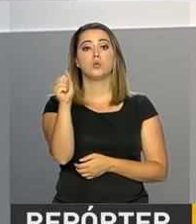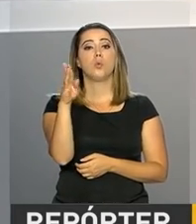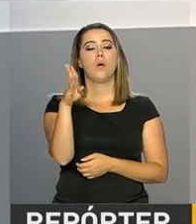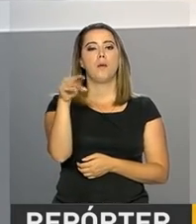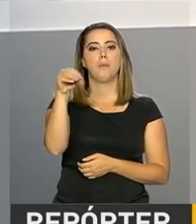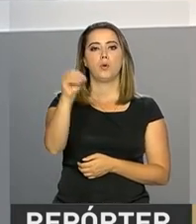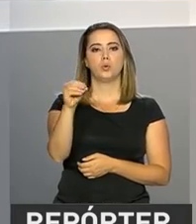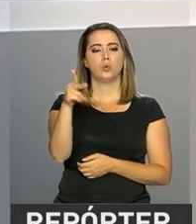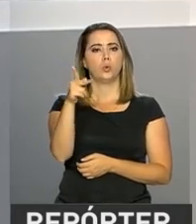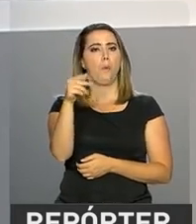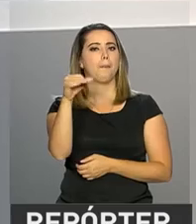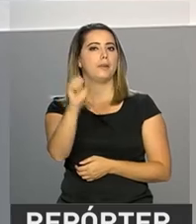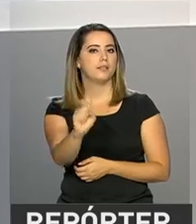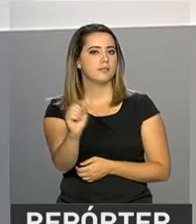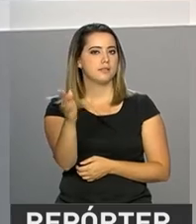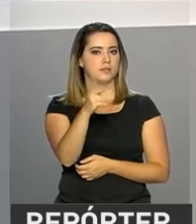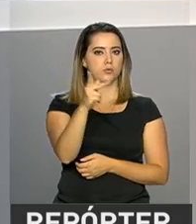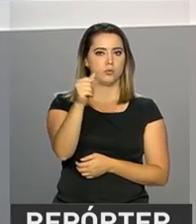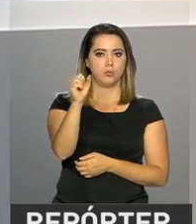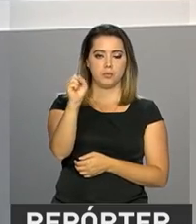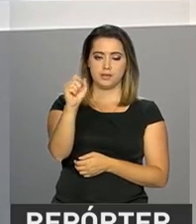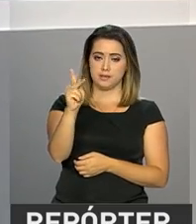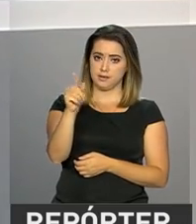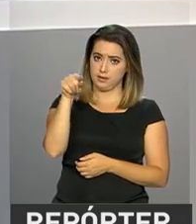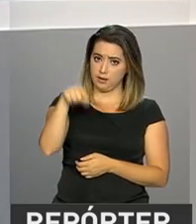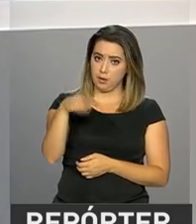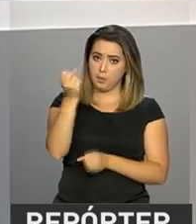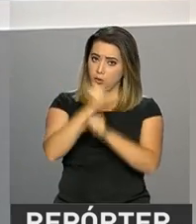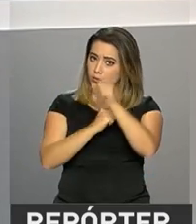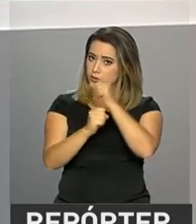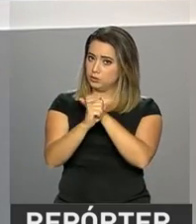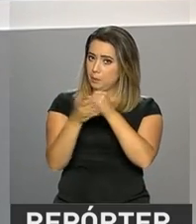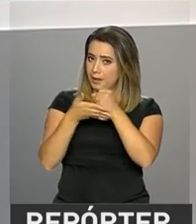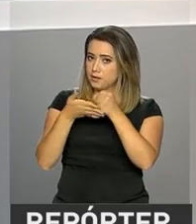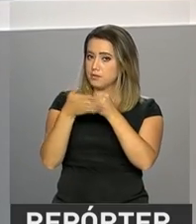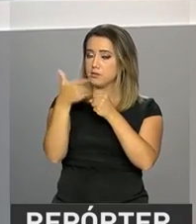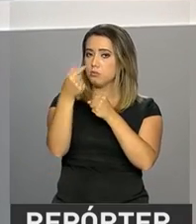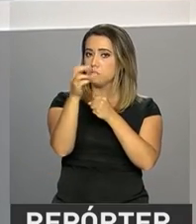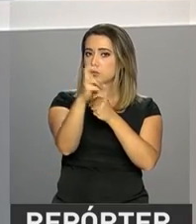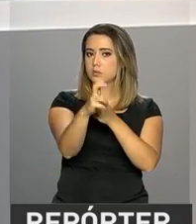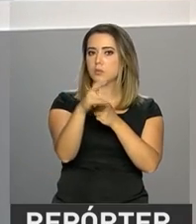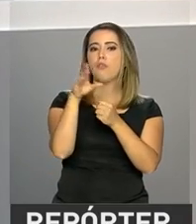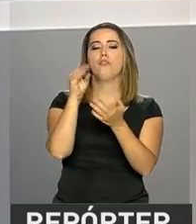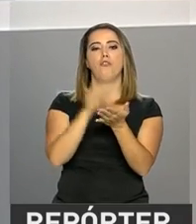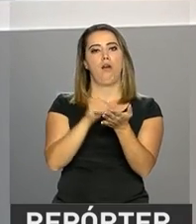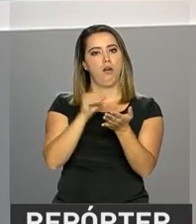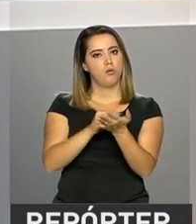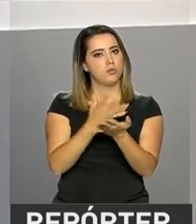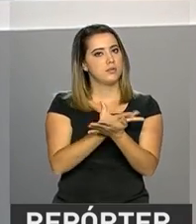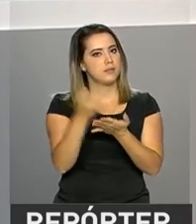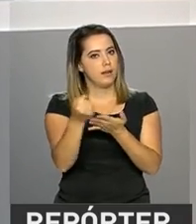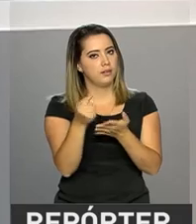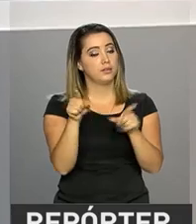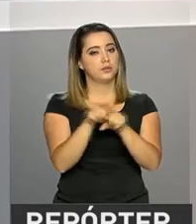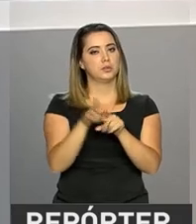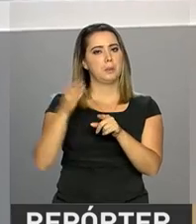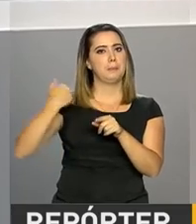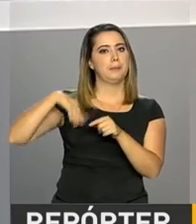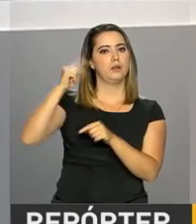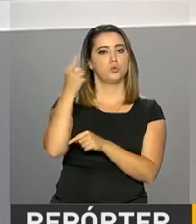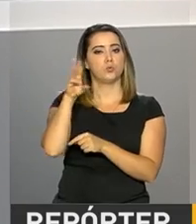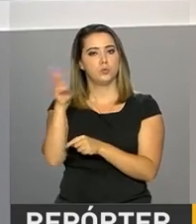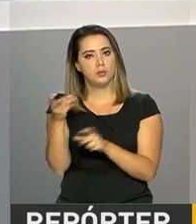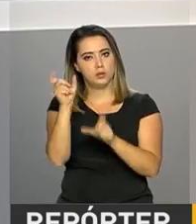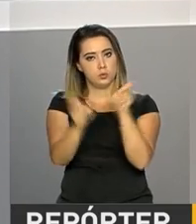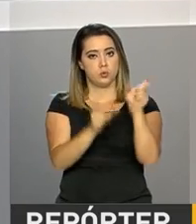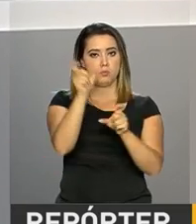do PIS/PASEP ano base 2015 ainda não foram sacados. O dinheiro pertence a mais de 1 milhão de trabalhadores que têm direito